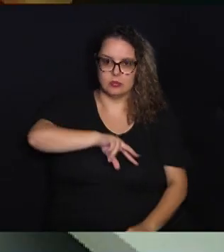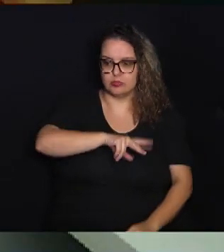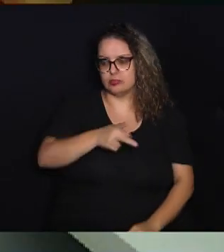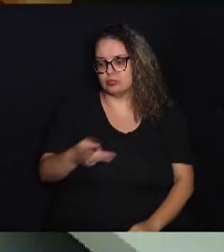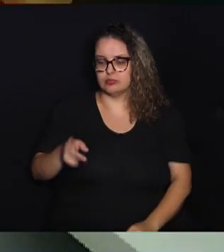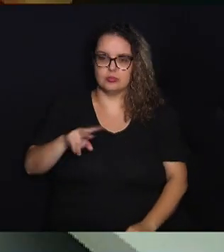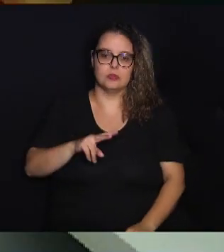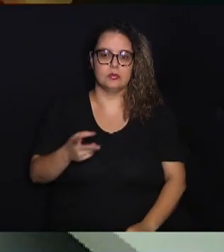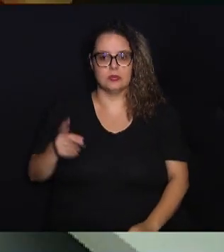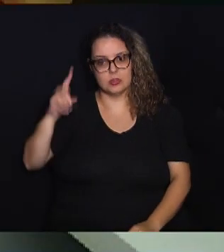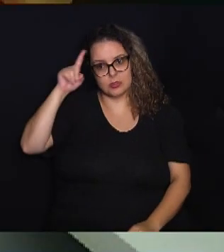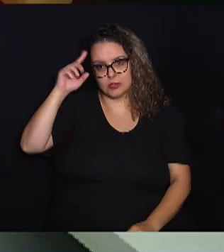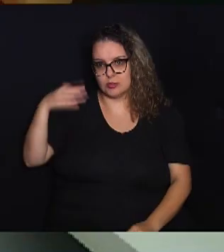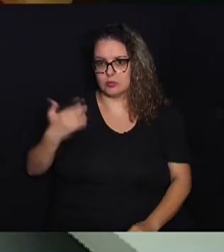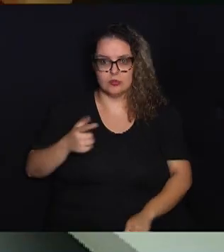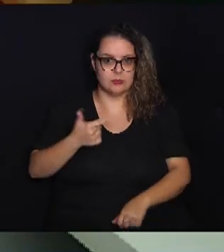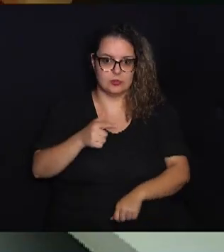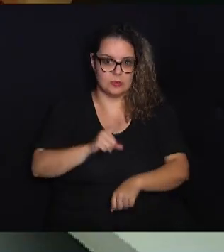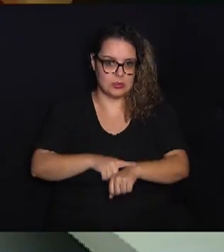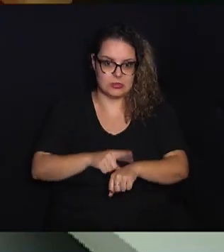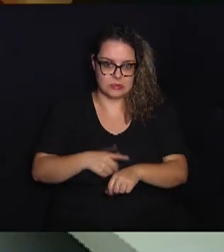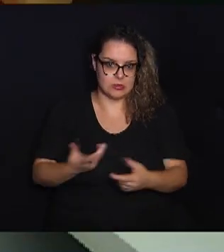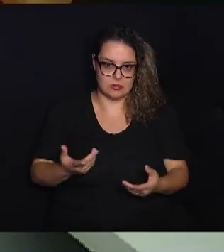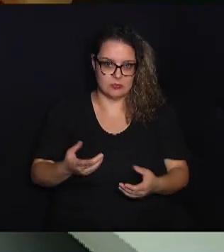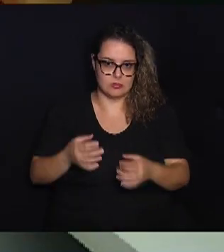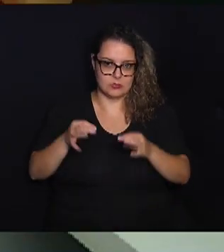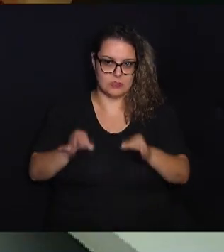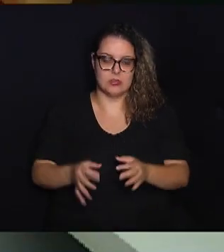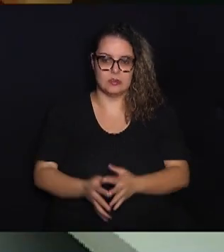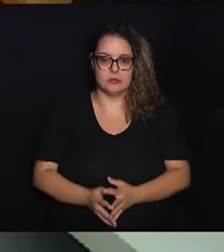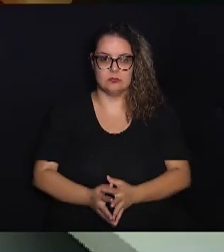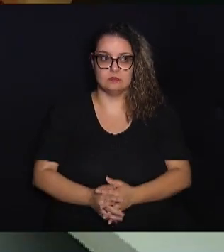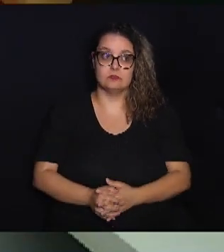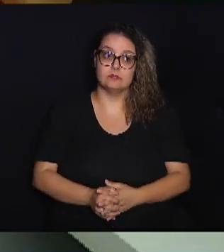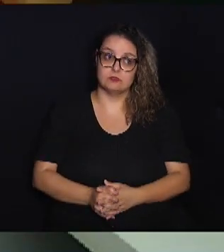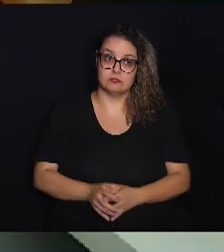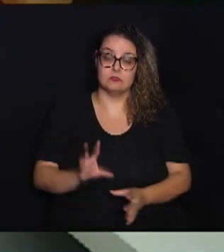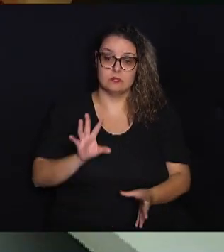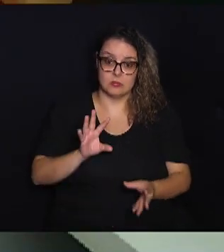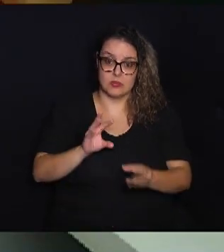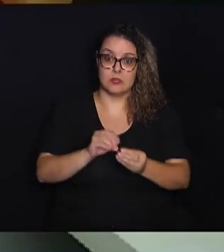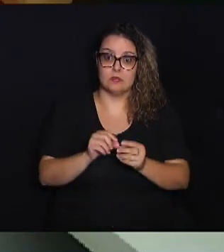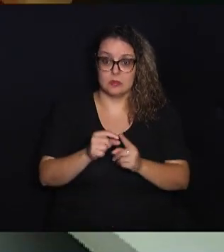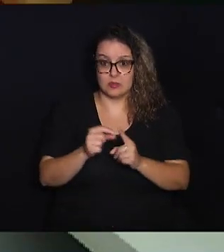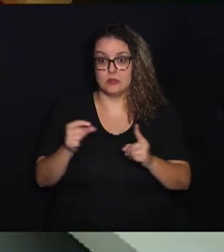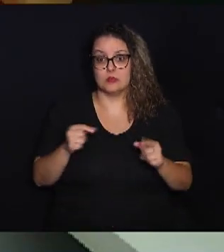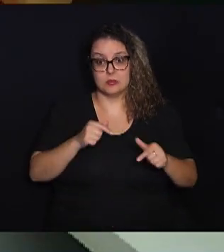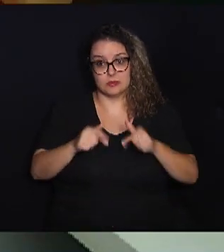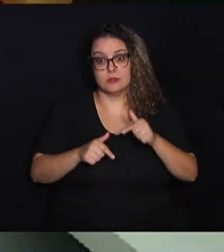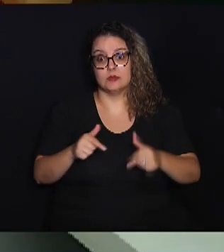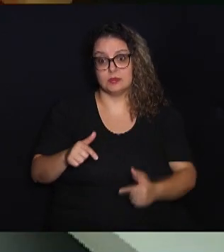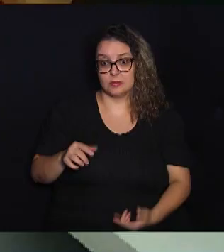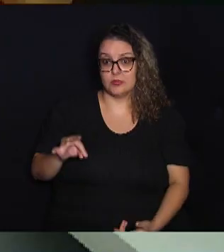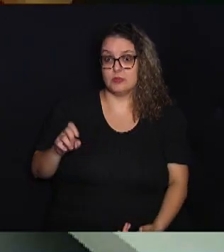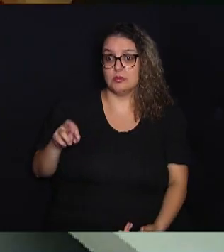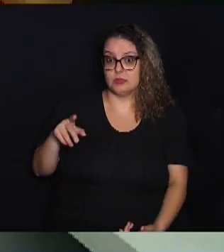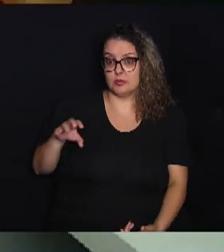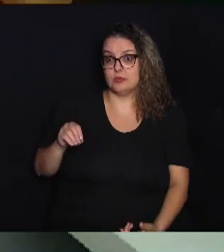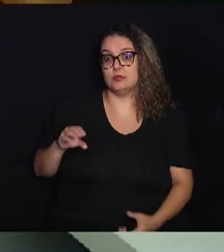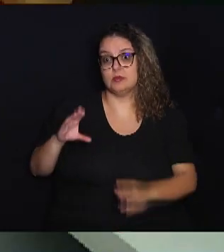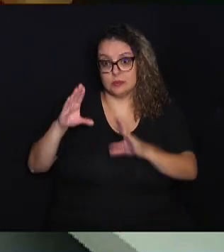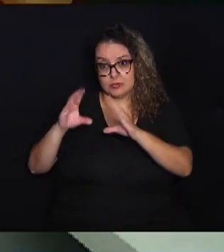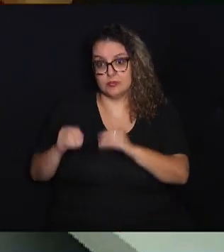na prática a gente não tem esse tempo hábil. Então, assim, resumindo numa frase, trabalhar em turnos noturnos